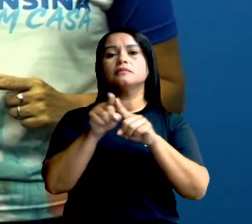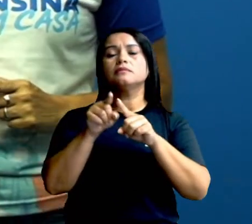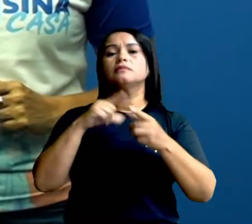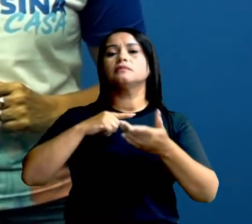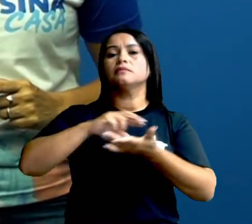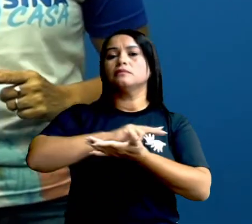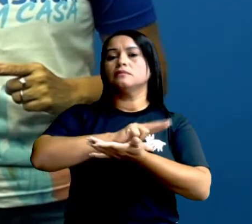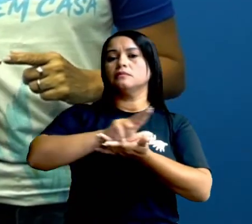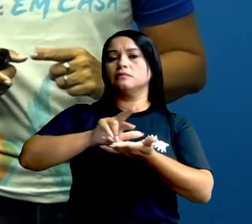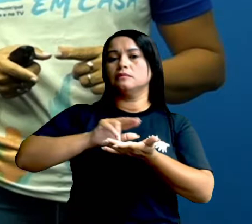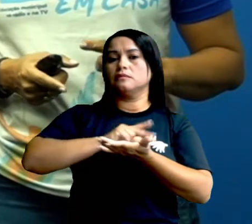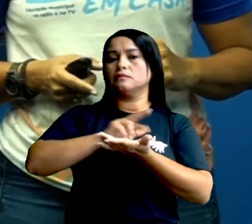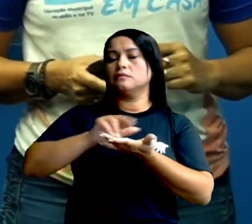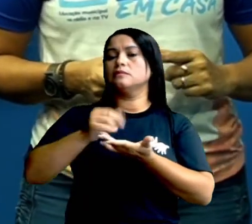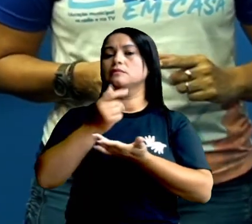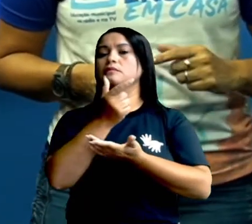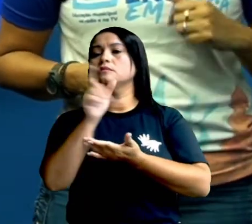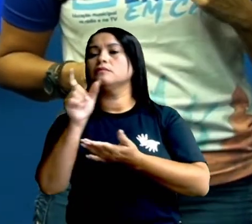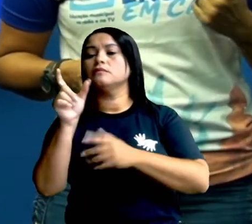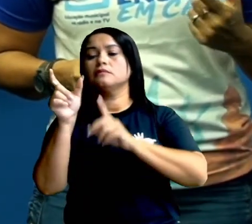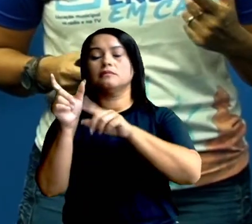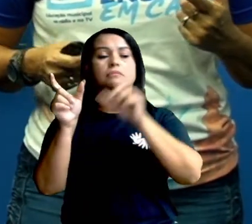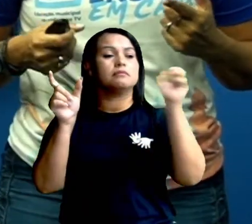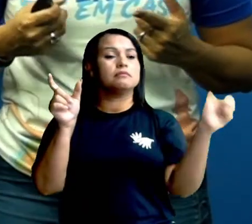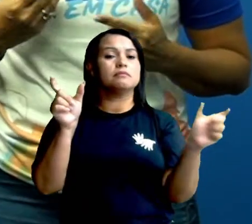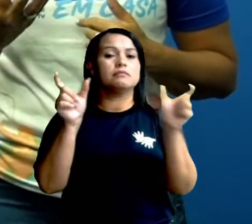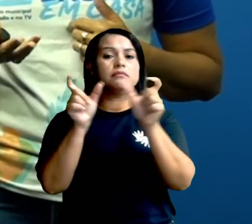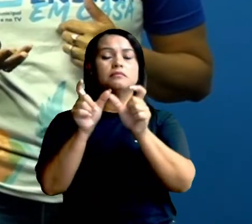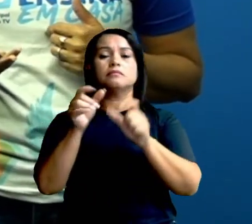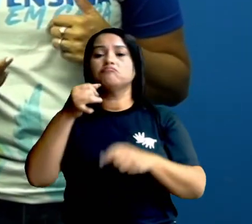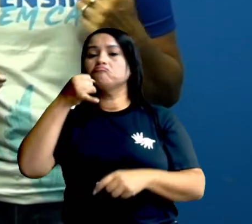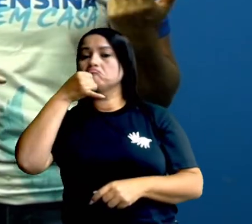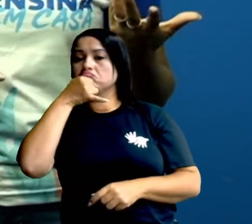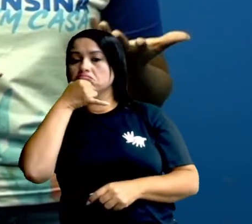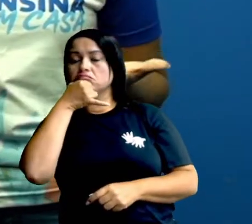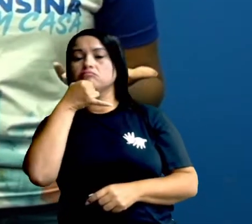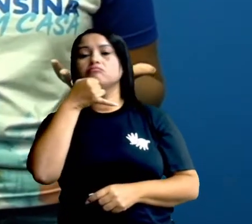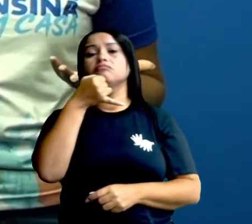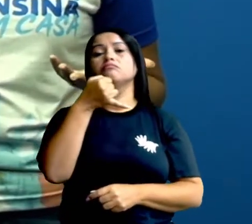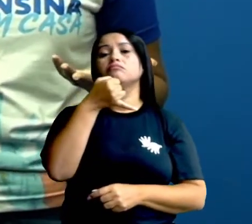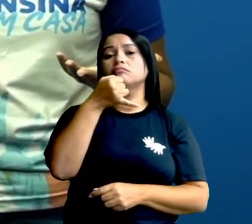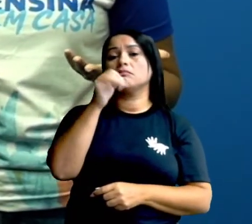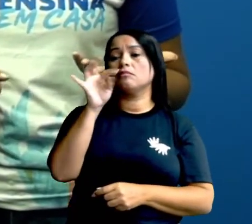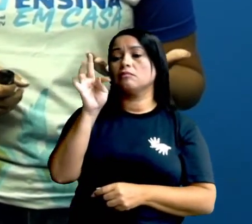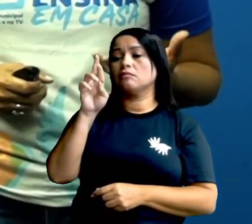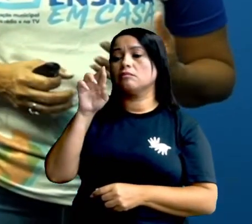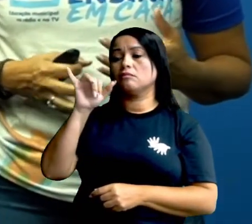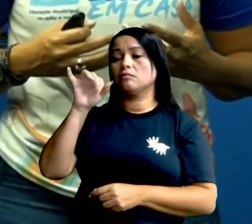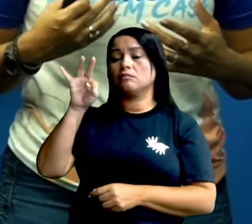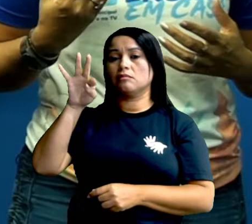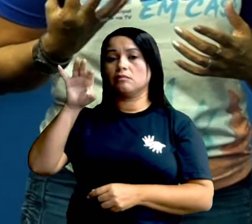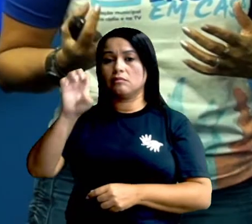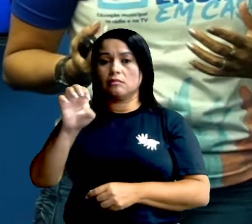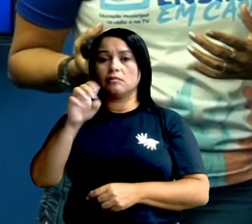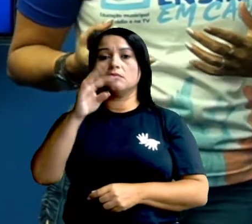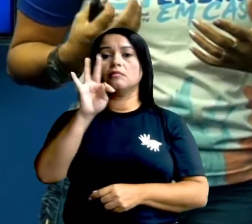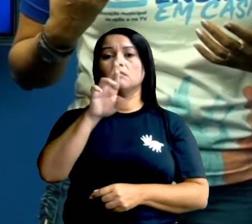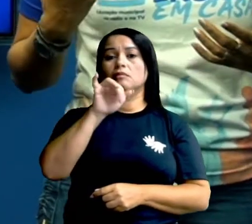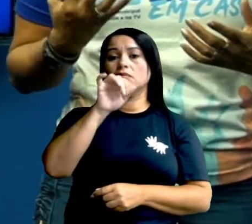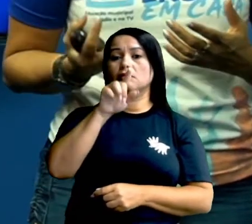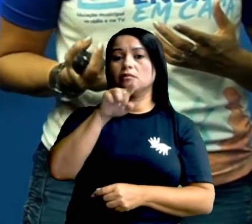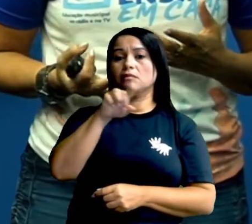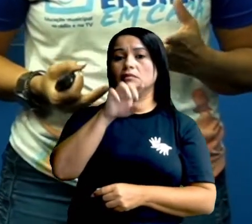que vai derivar outra palavra. Por exemplo, triste, tristeza, tá? E